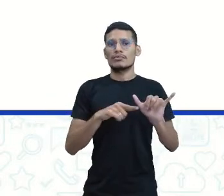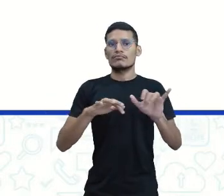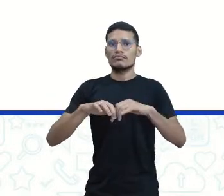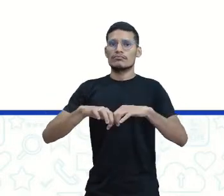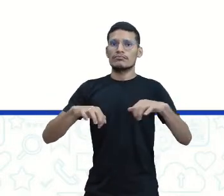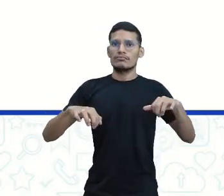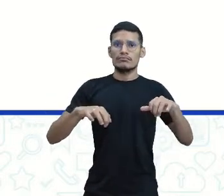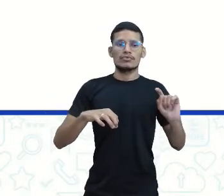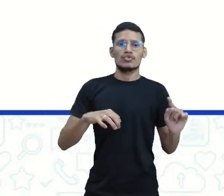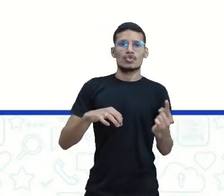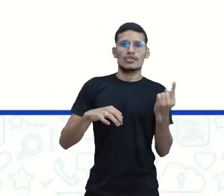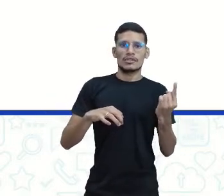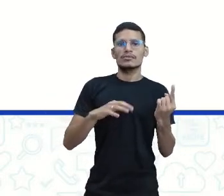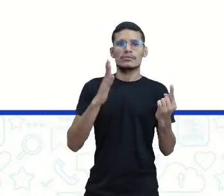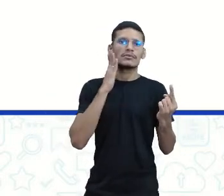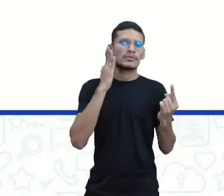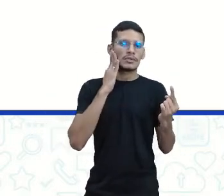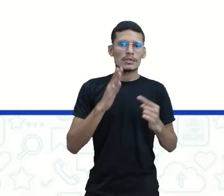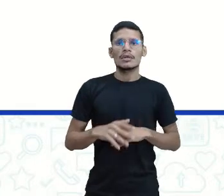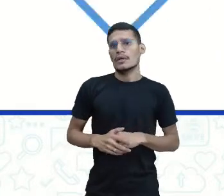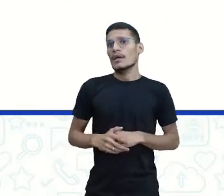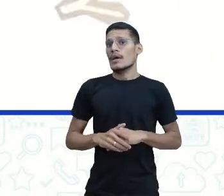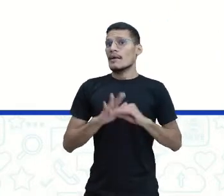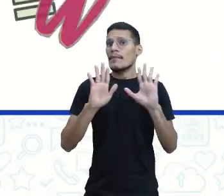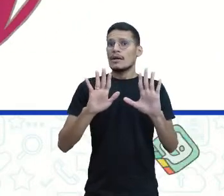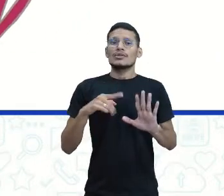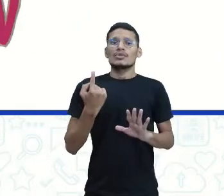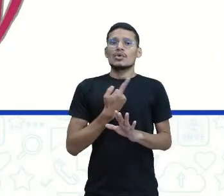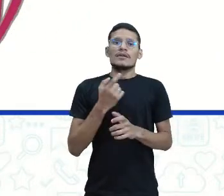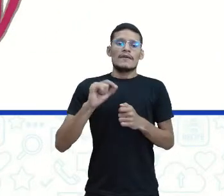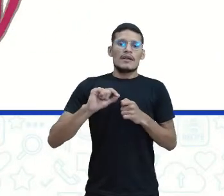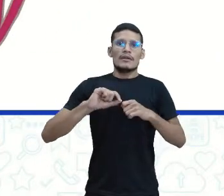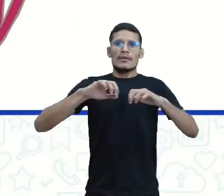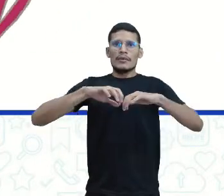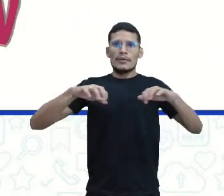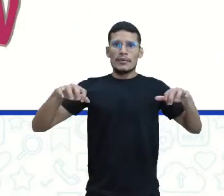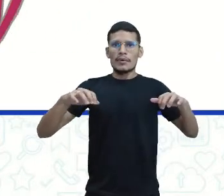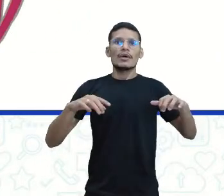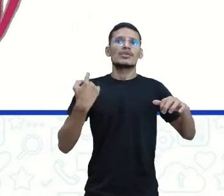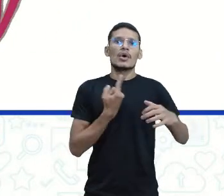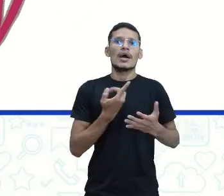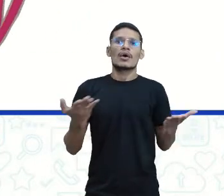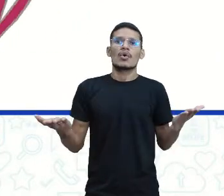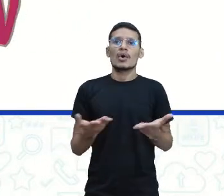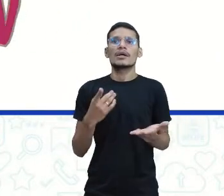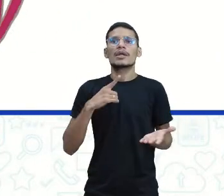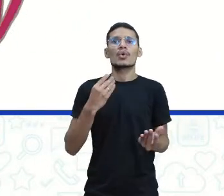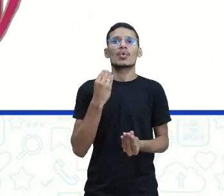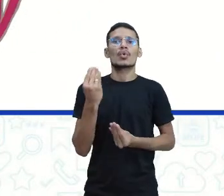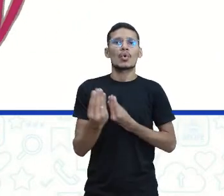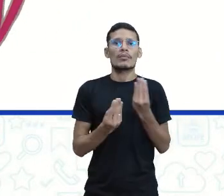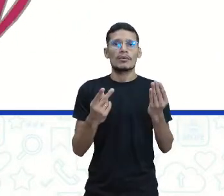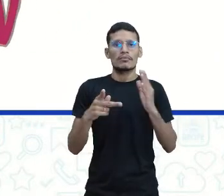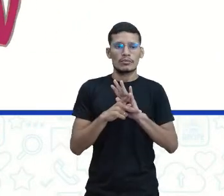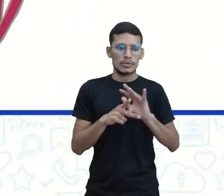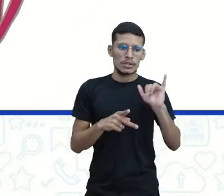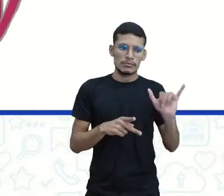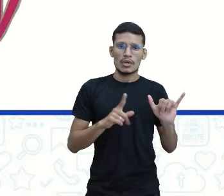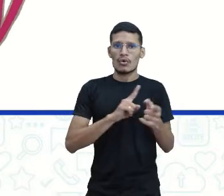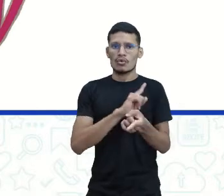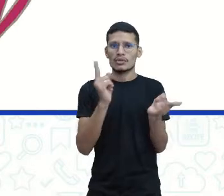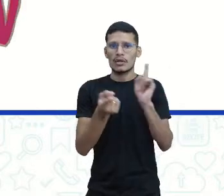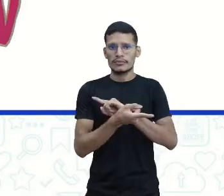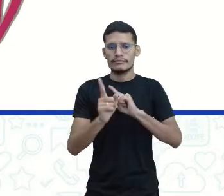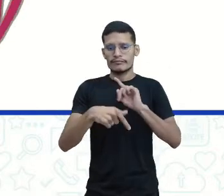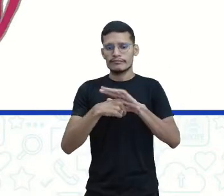y sozinho, certo? Então, fazendo esse isolamento aí, a gente aplica a operação inversa, né, da subtração, que é a